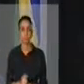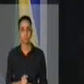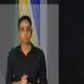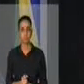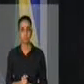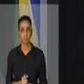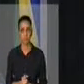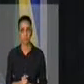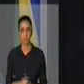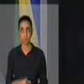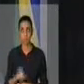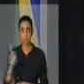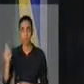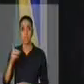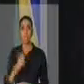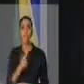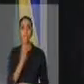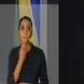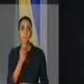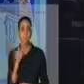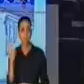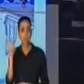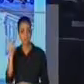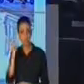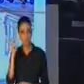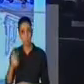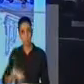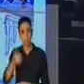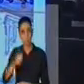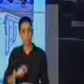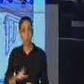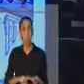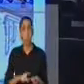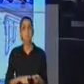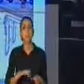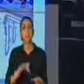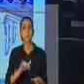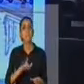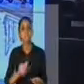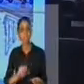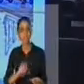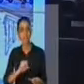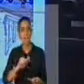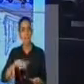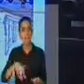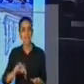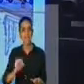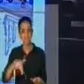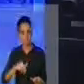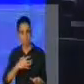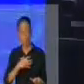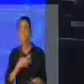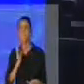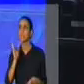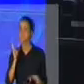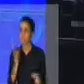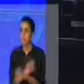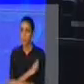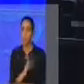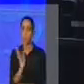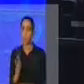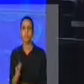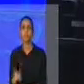o equipamento de Campina Grande, o primeiro a ser inaugurado, Feira de Santana eu já inaugurei, Curitiba já está funcionando, mas eu